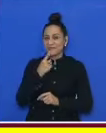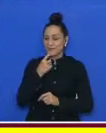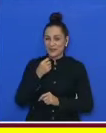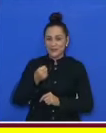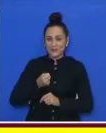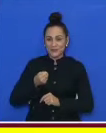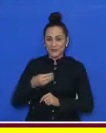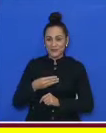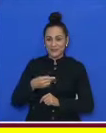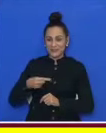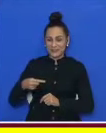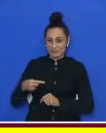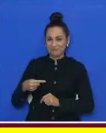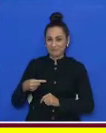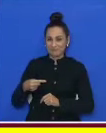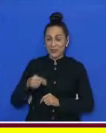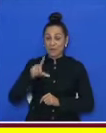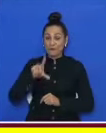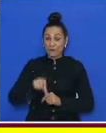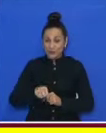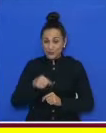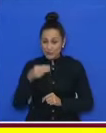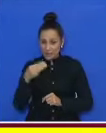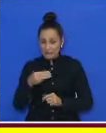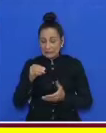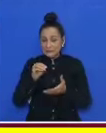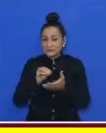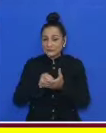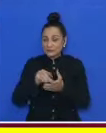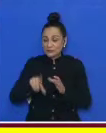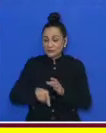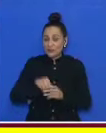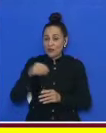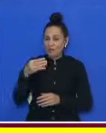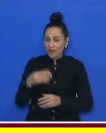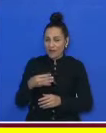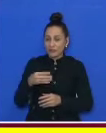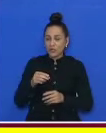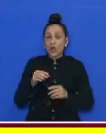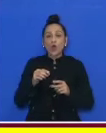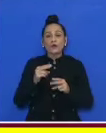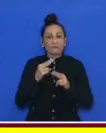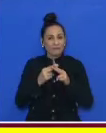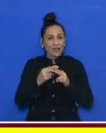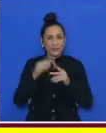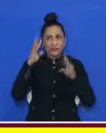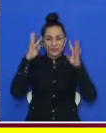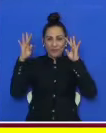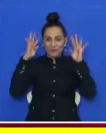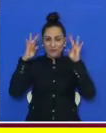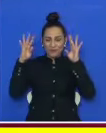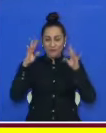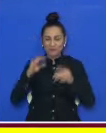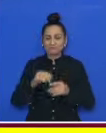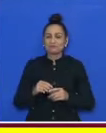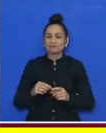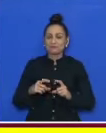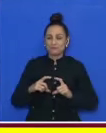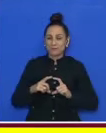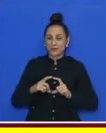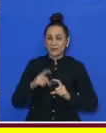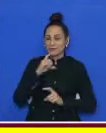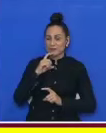41. Vermelha 41. Foram sorteados três números, faltam quatro. Loterias Caixa, já pensou? Bola verde, número